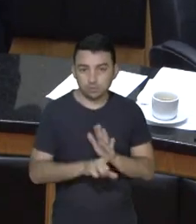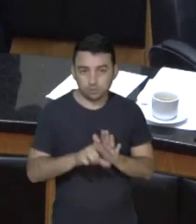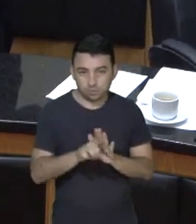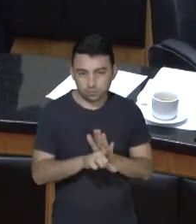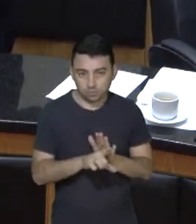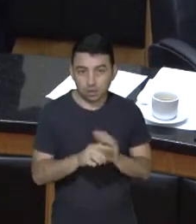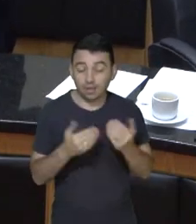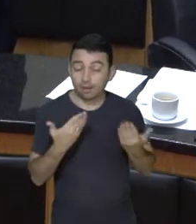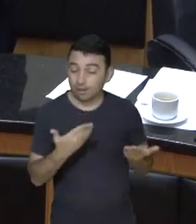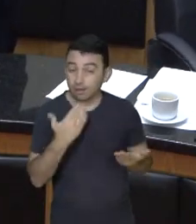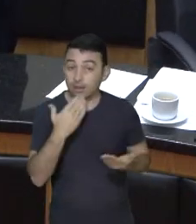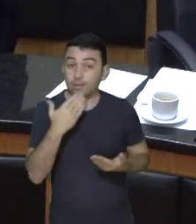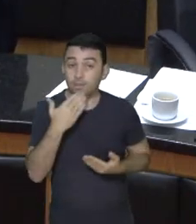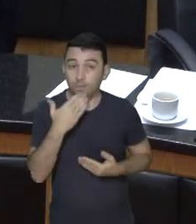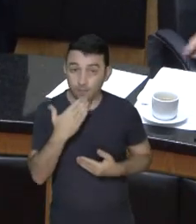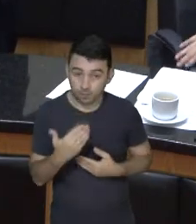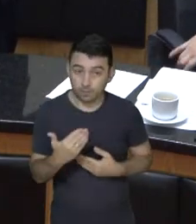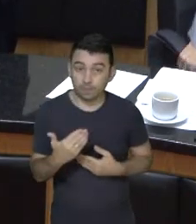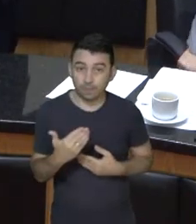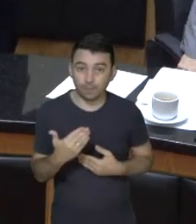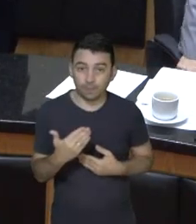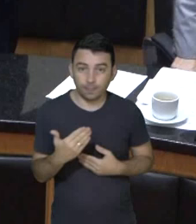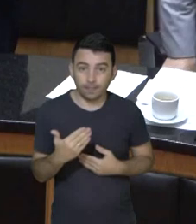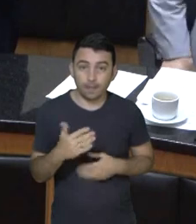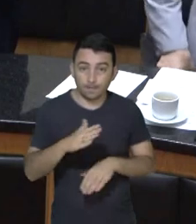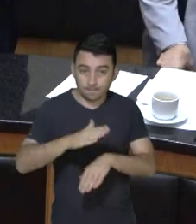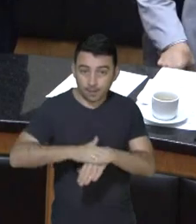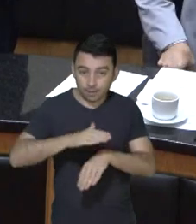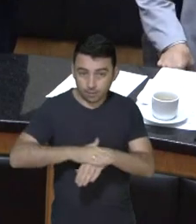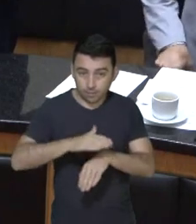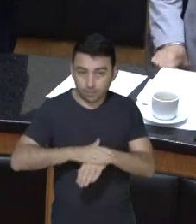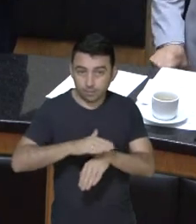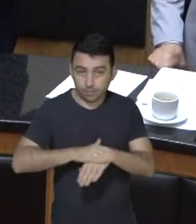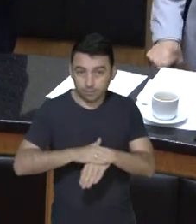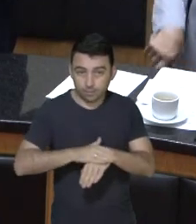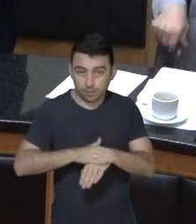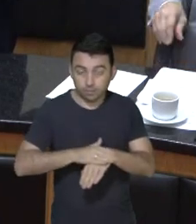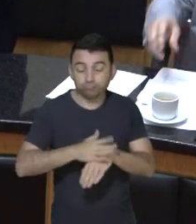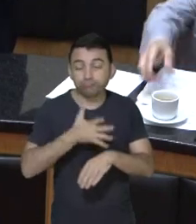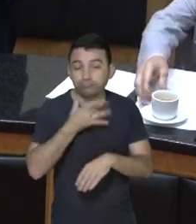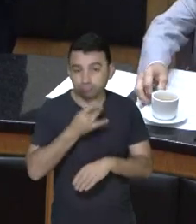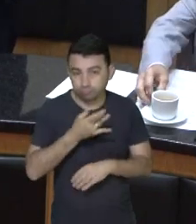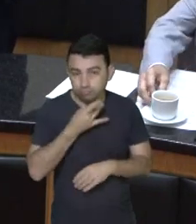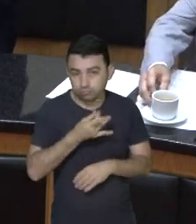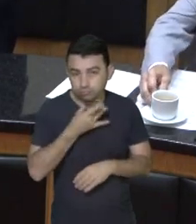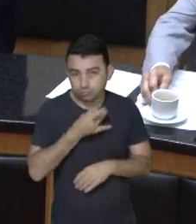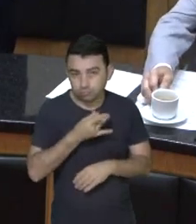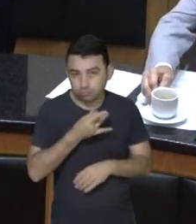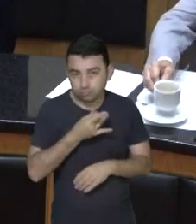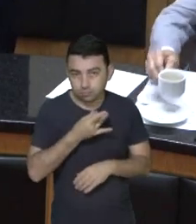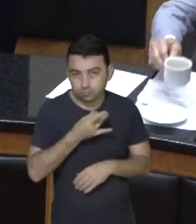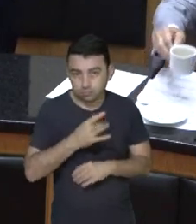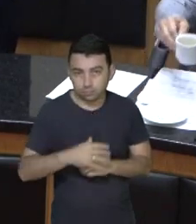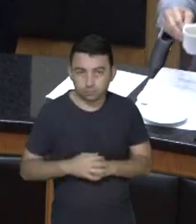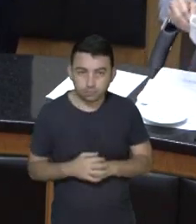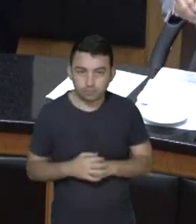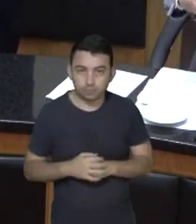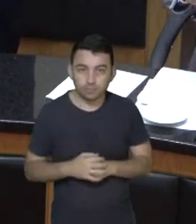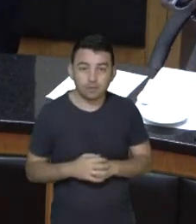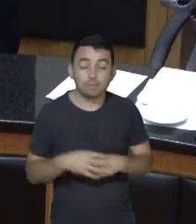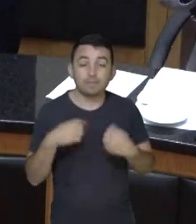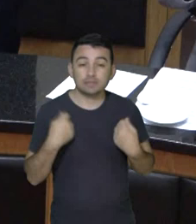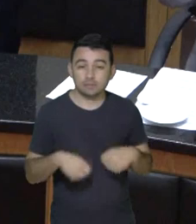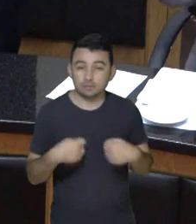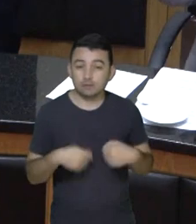Este requerimento, de autoria do deputado Valdir Cobalcini, pede... nós temos que